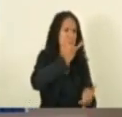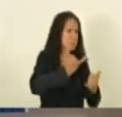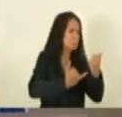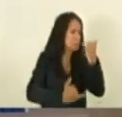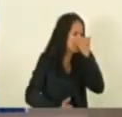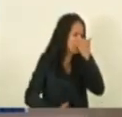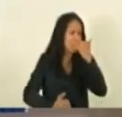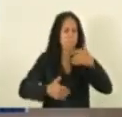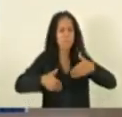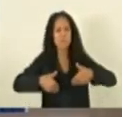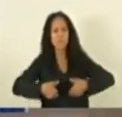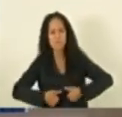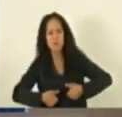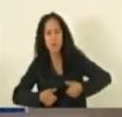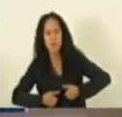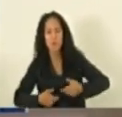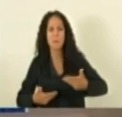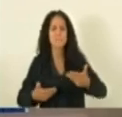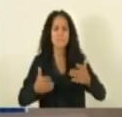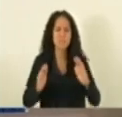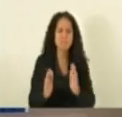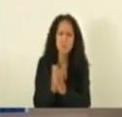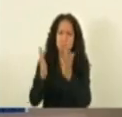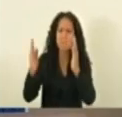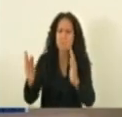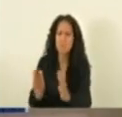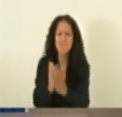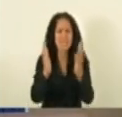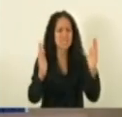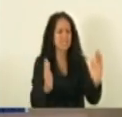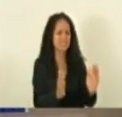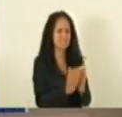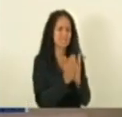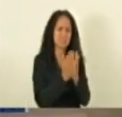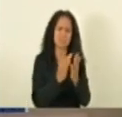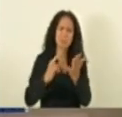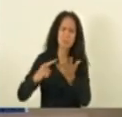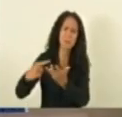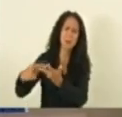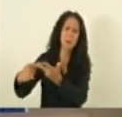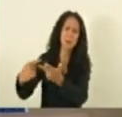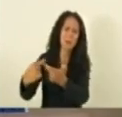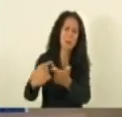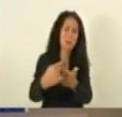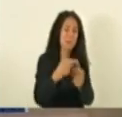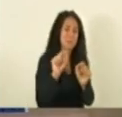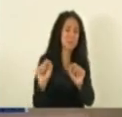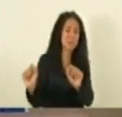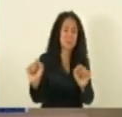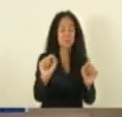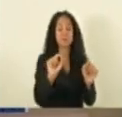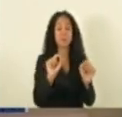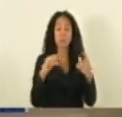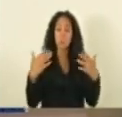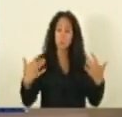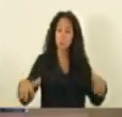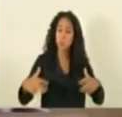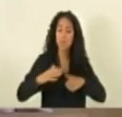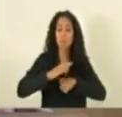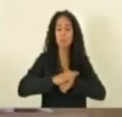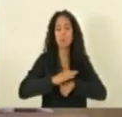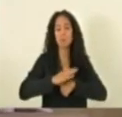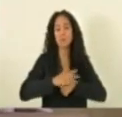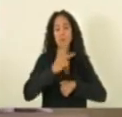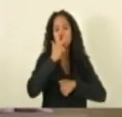de fome, de pobreza. E a gente chega um determinado momento que a